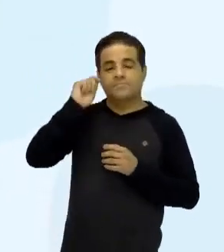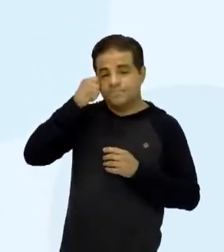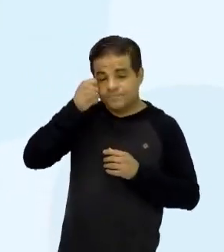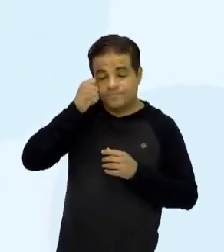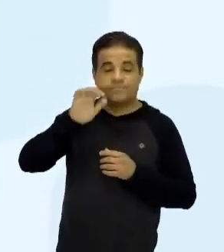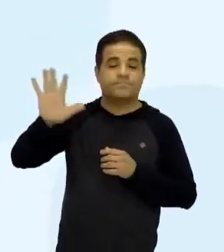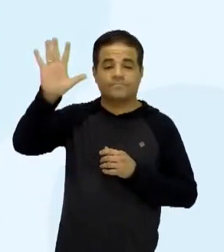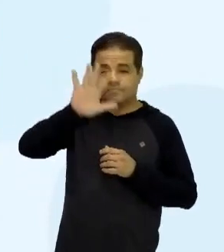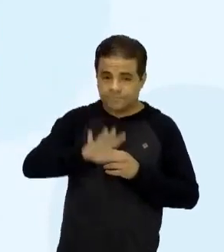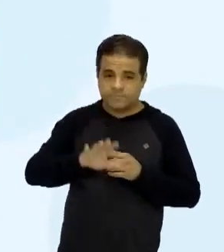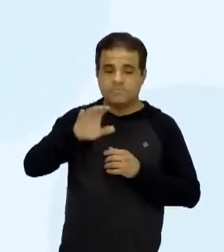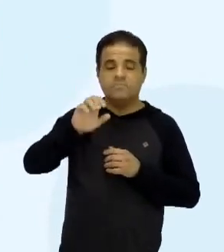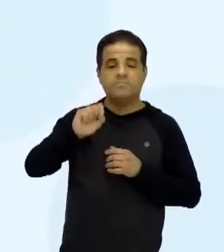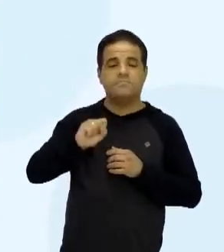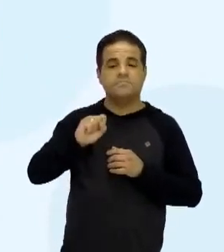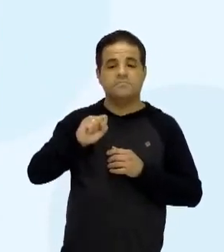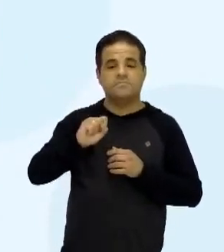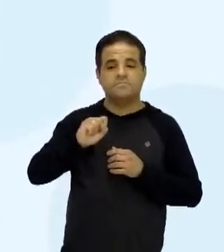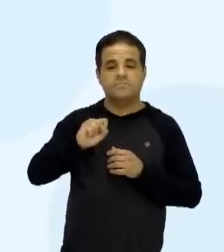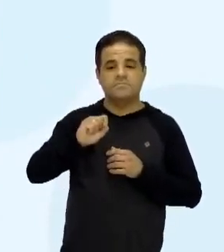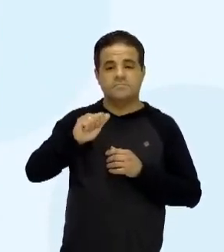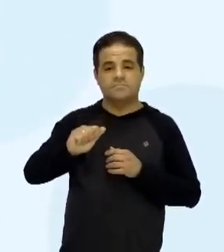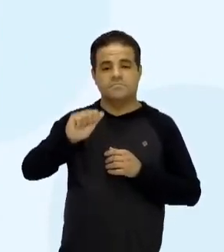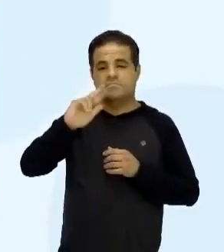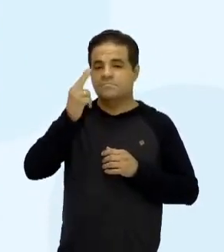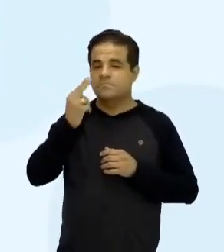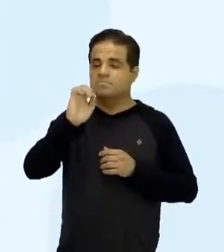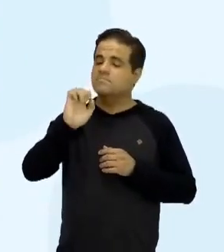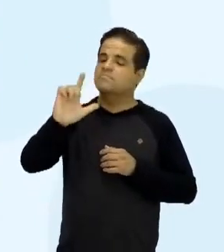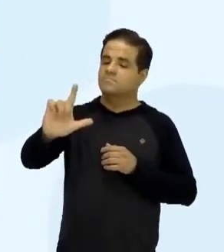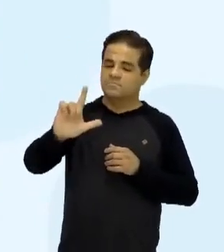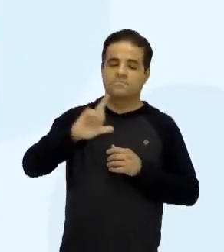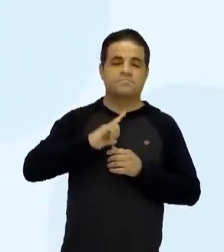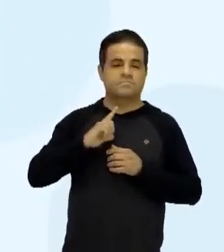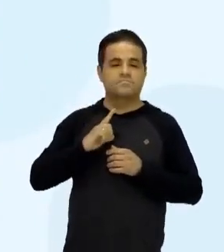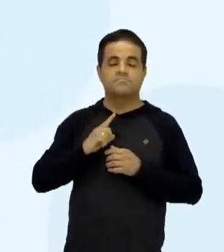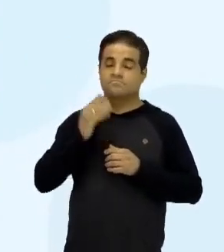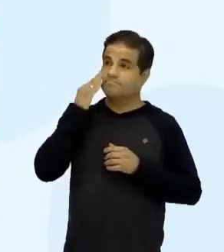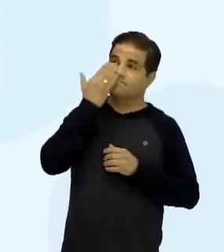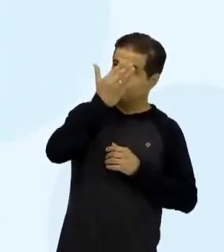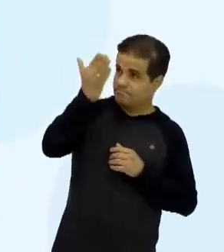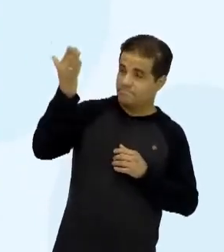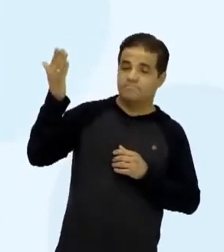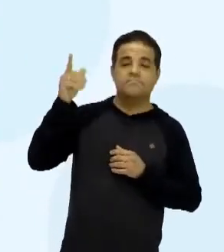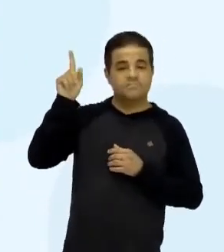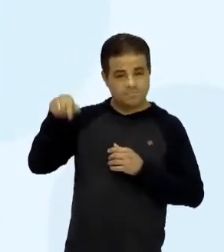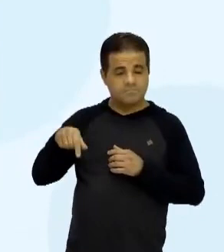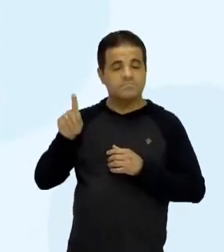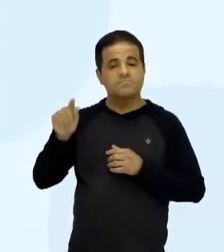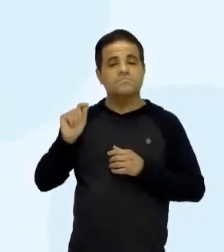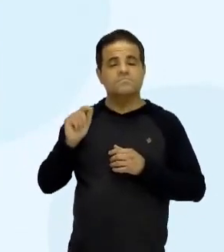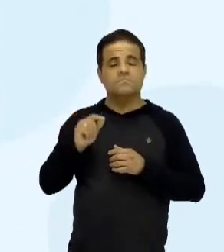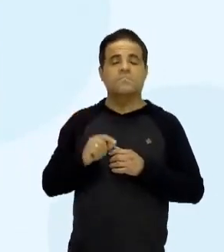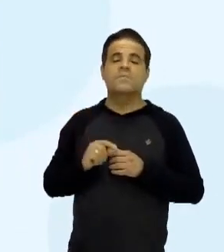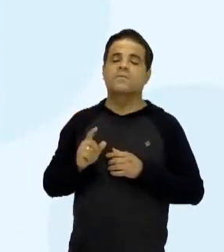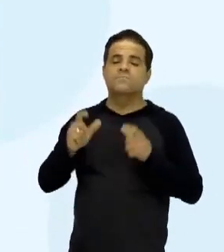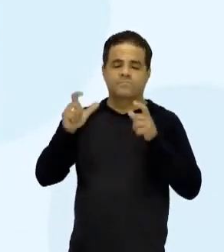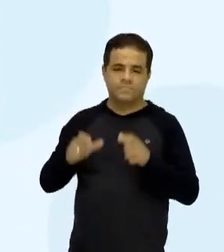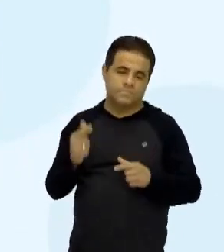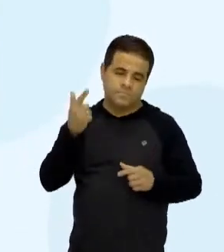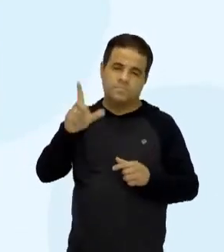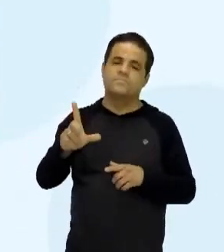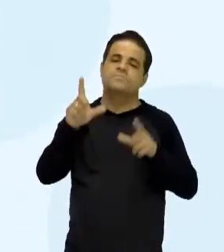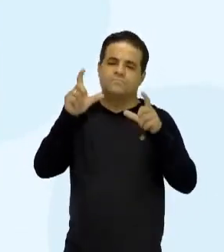africano. Temos o Sahel, pode colocar aí já na próxima tela, né? O Sahel aí também é uma